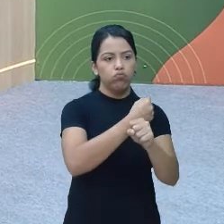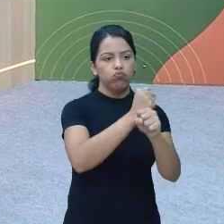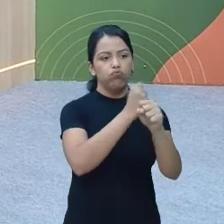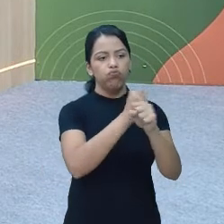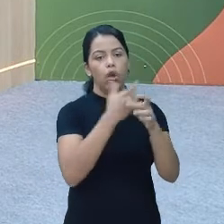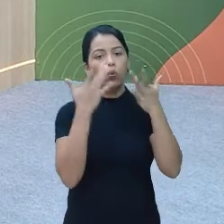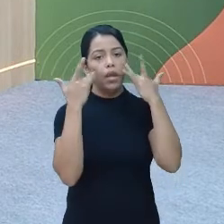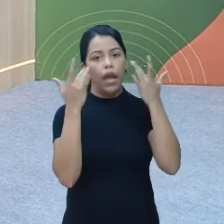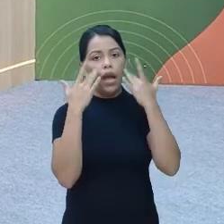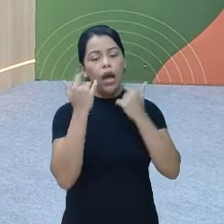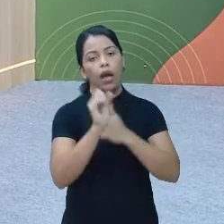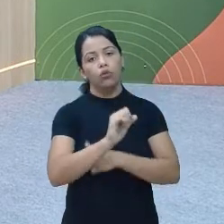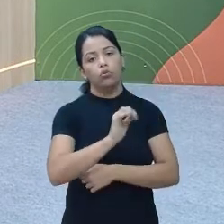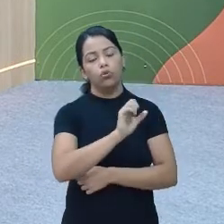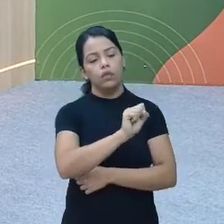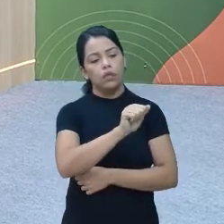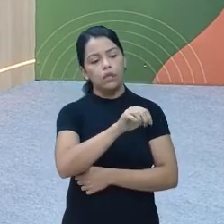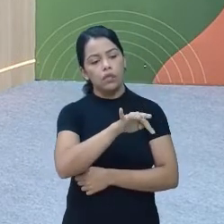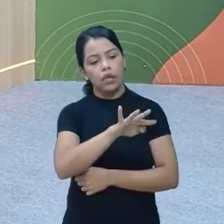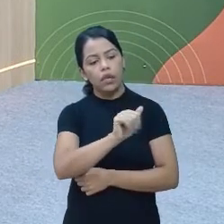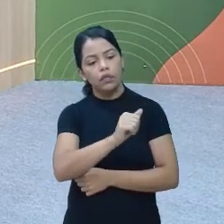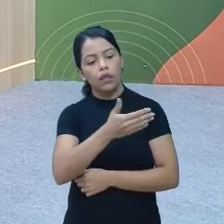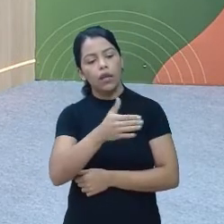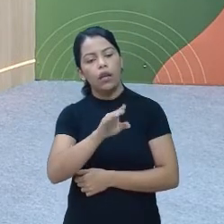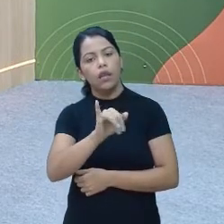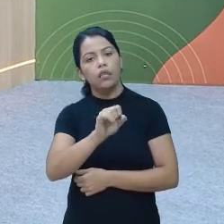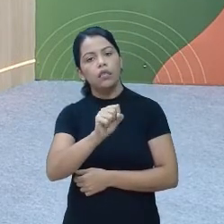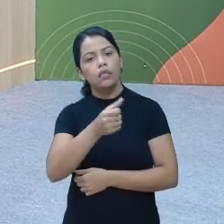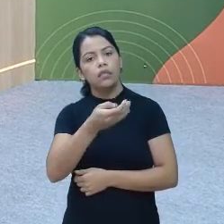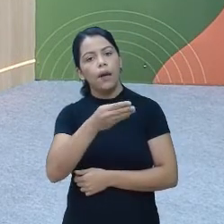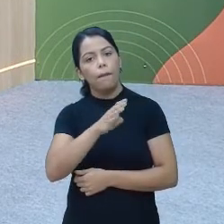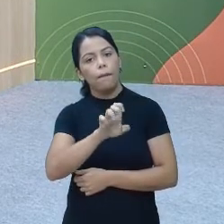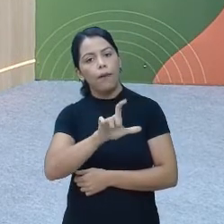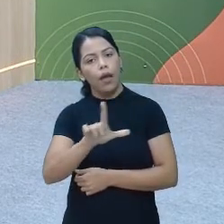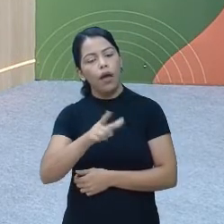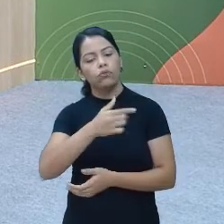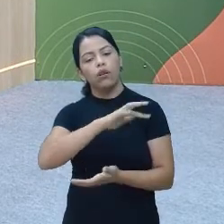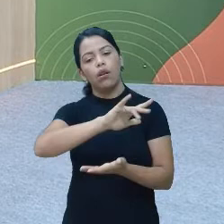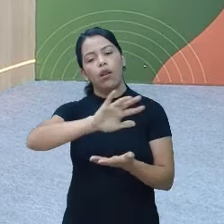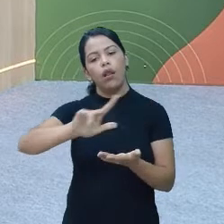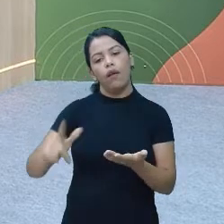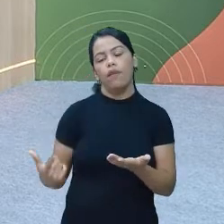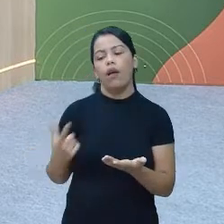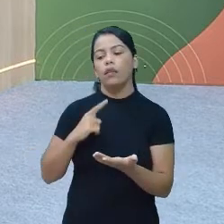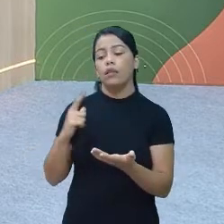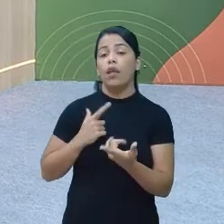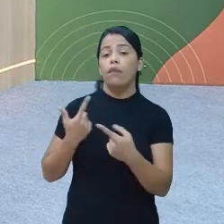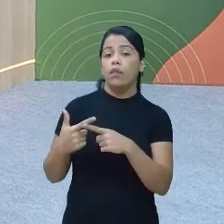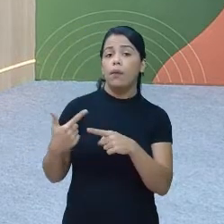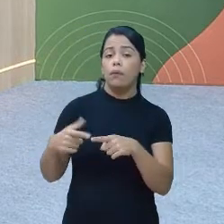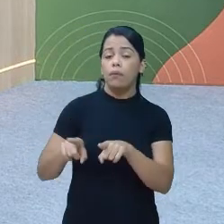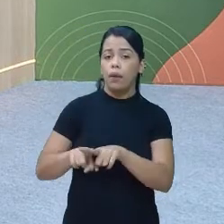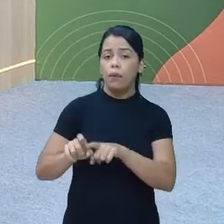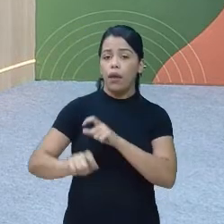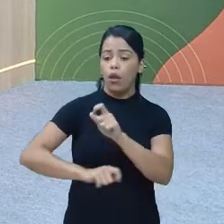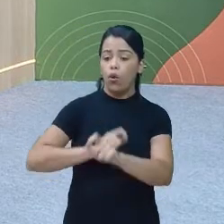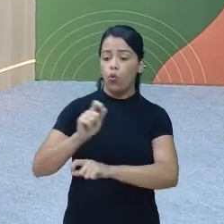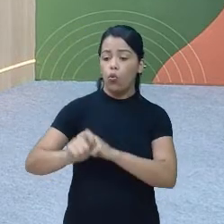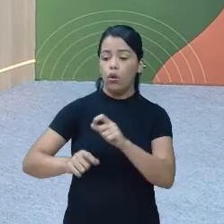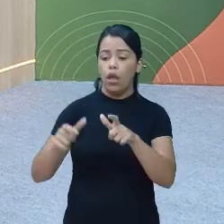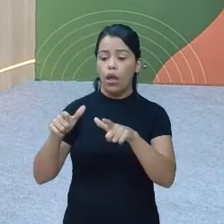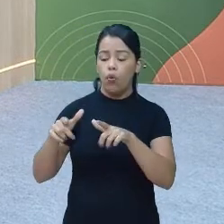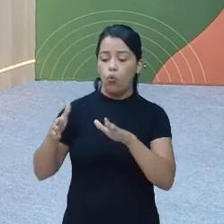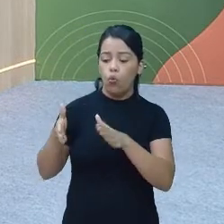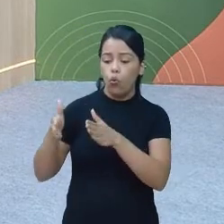Pernambucano, uma série de obras que possibilitou a abertura de um caminho para a várzea que hoje está ligado à própria Conde da Boa Vista, a gente